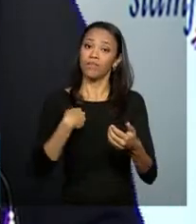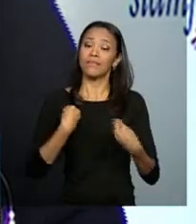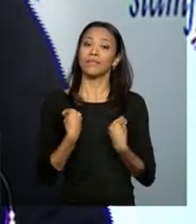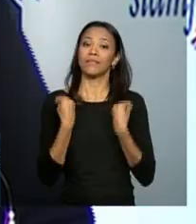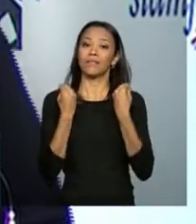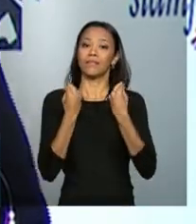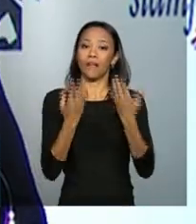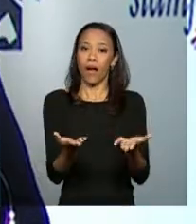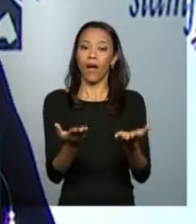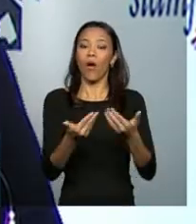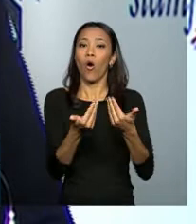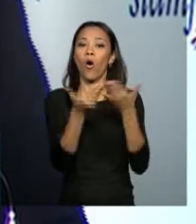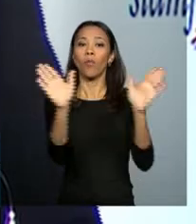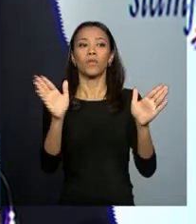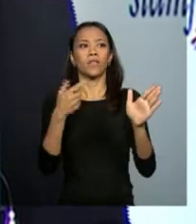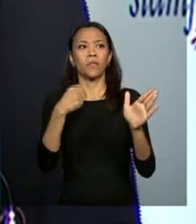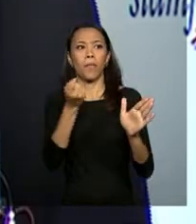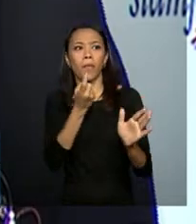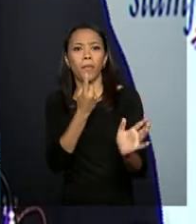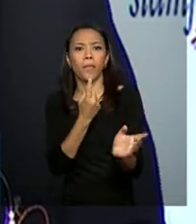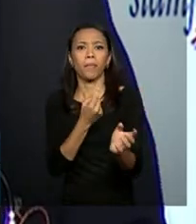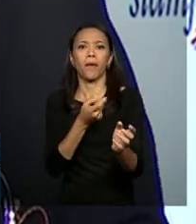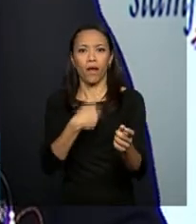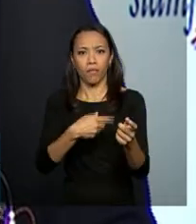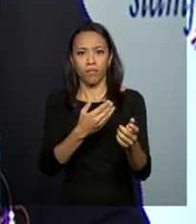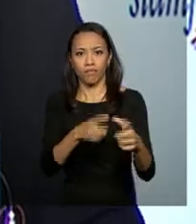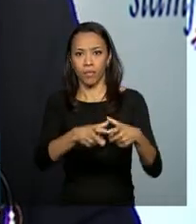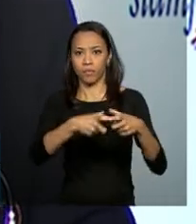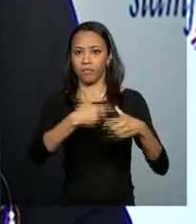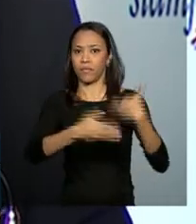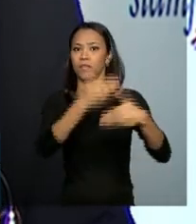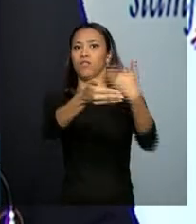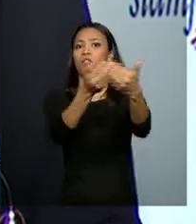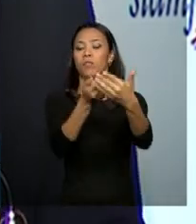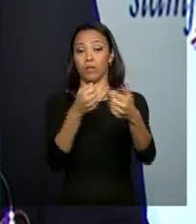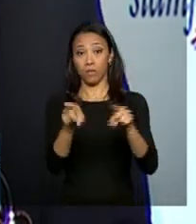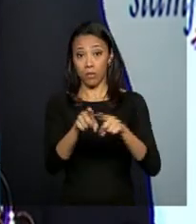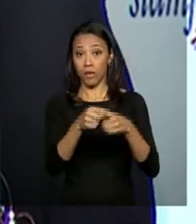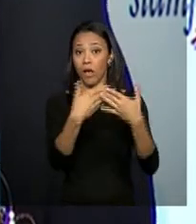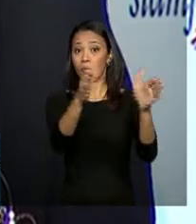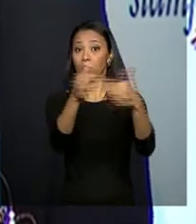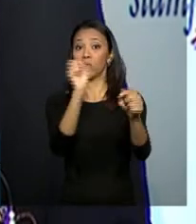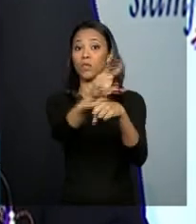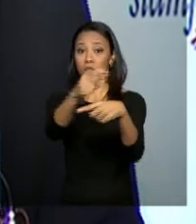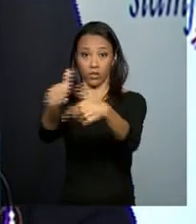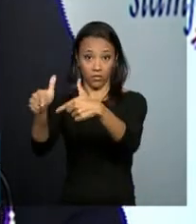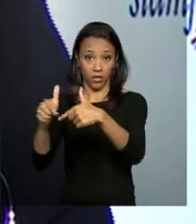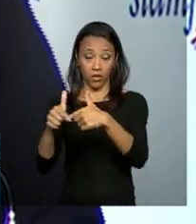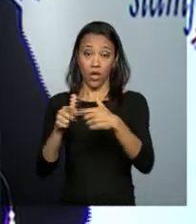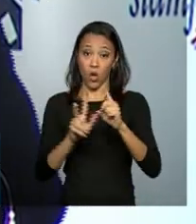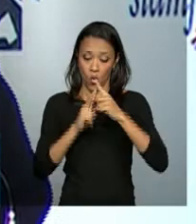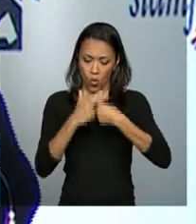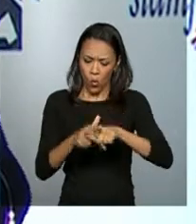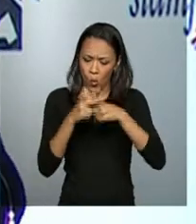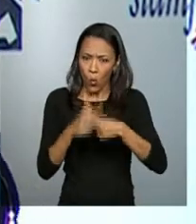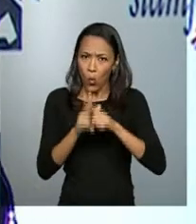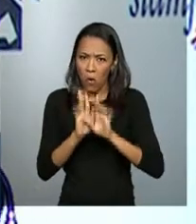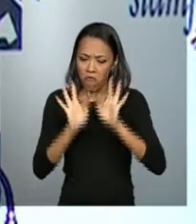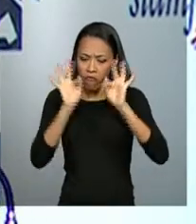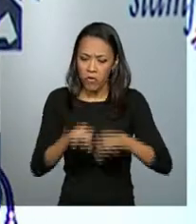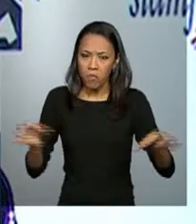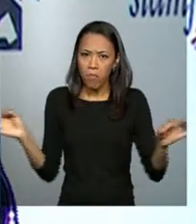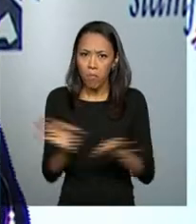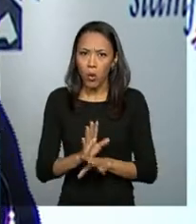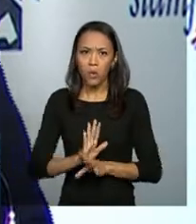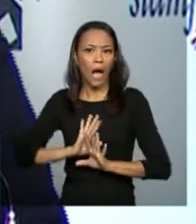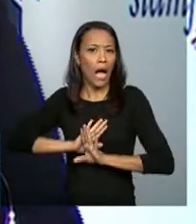retomada, tanto do crescimento quanto do emprego. O ajuste não é um fim em si. Nós procuramos, vou